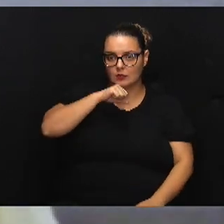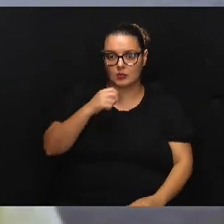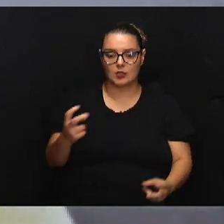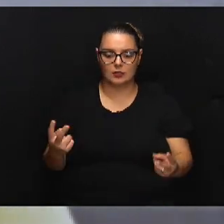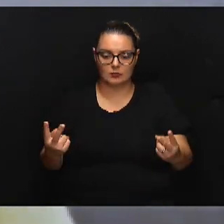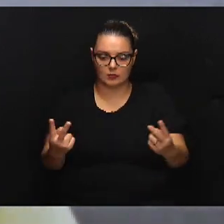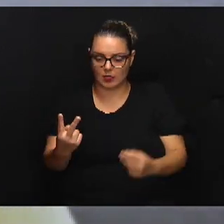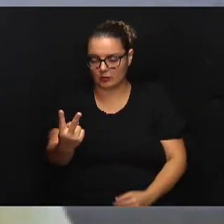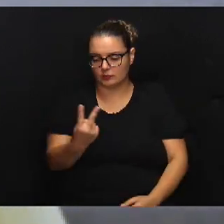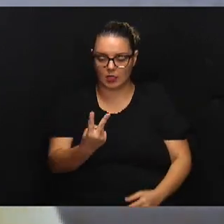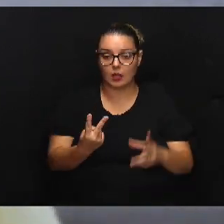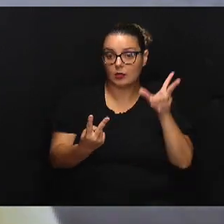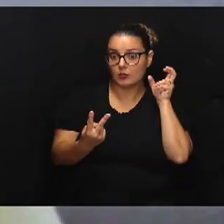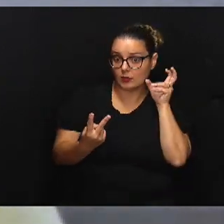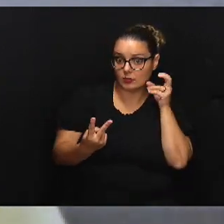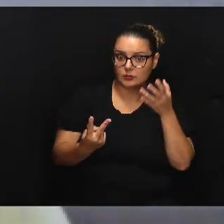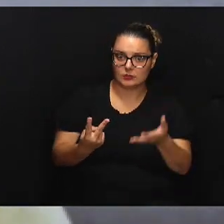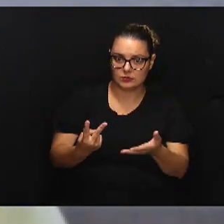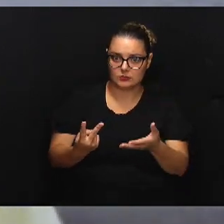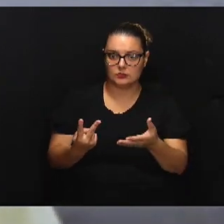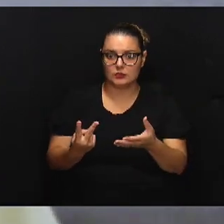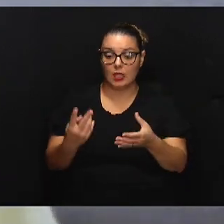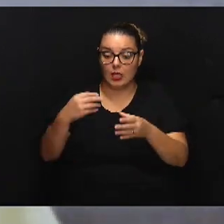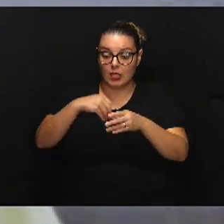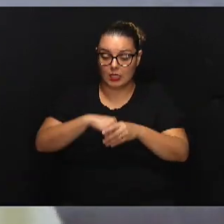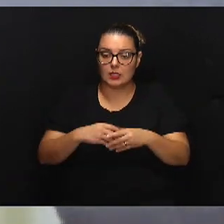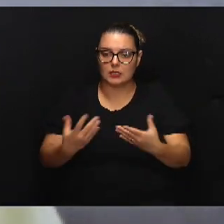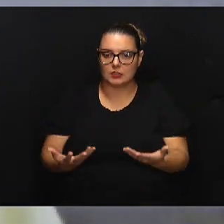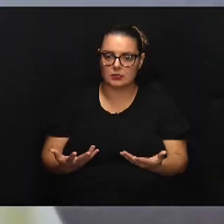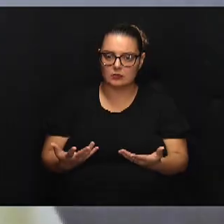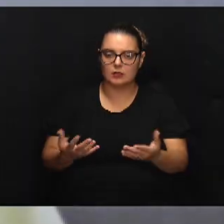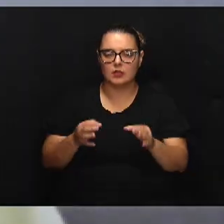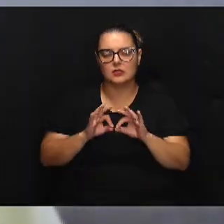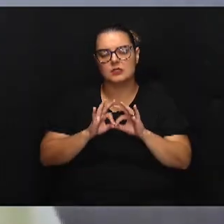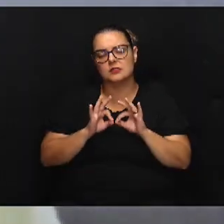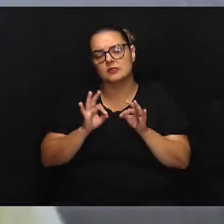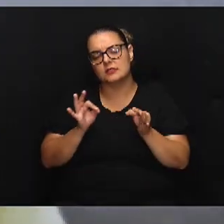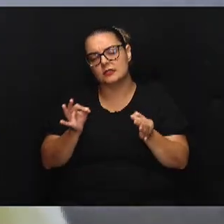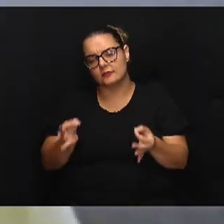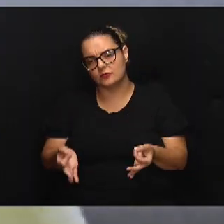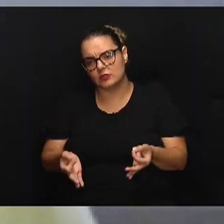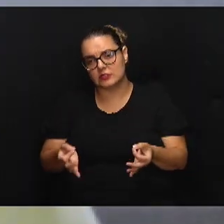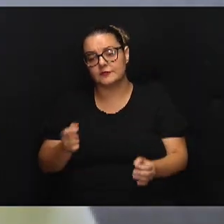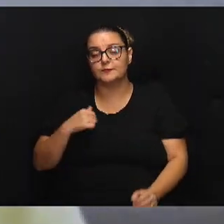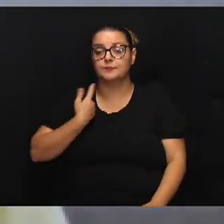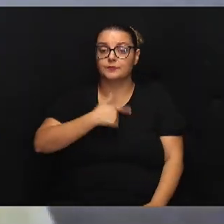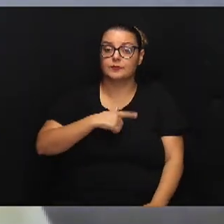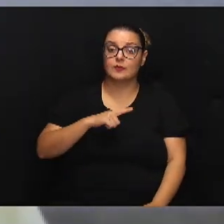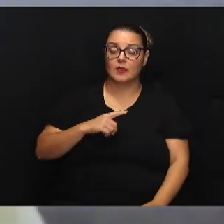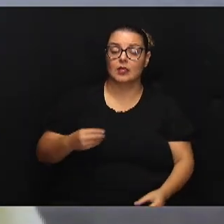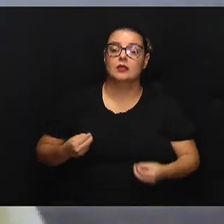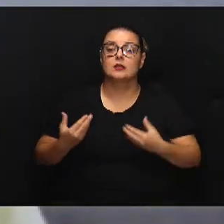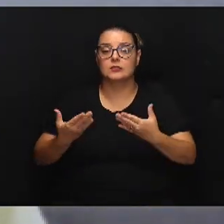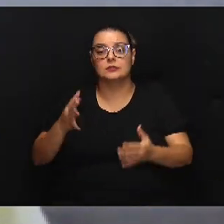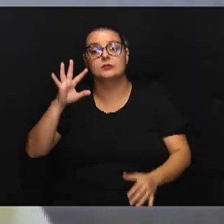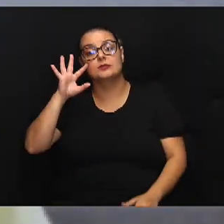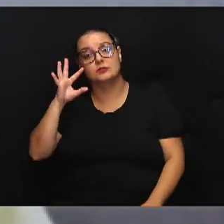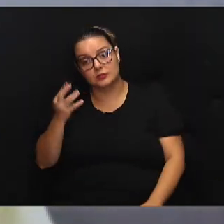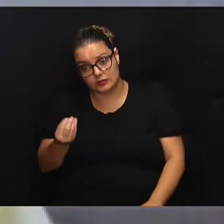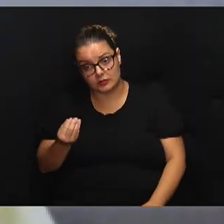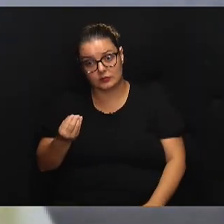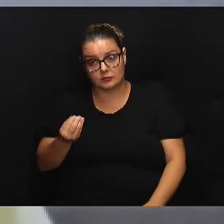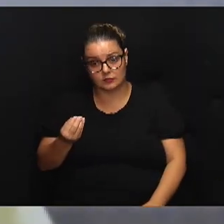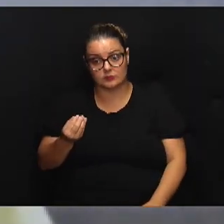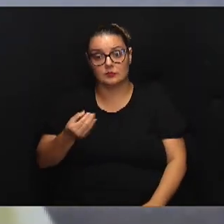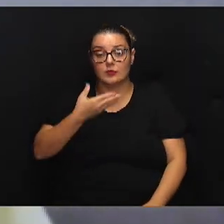pais, e dentro de uma forma bem simples, nós temos que levar esse conhecimento